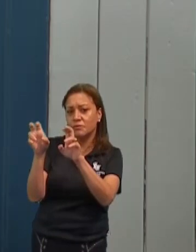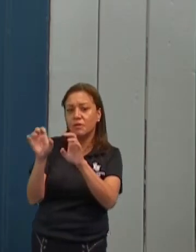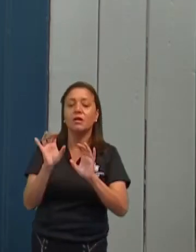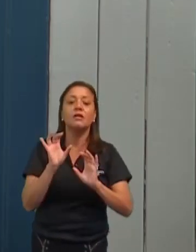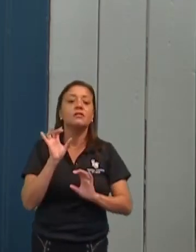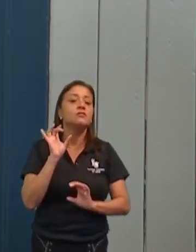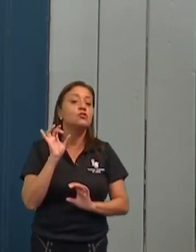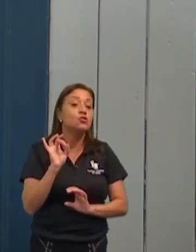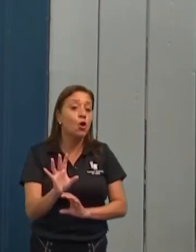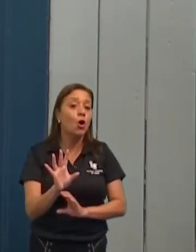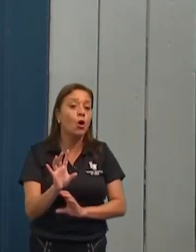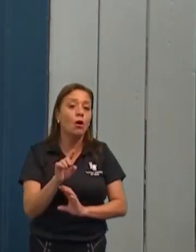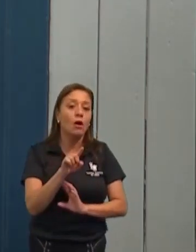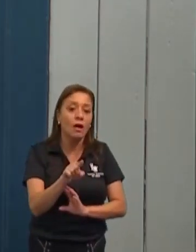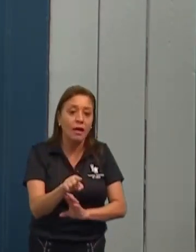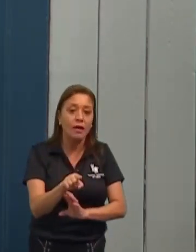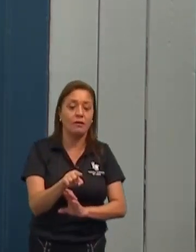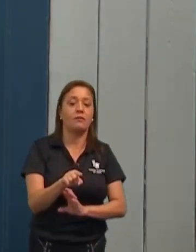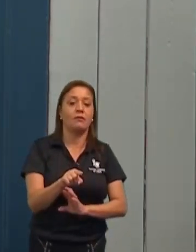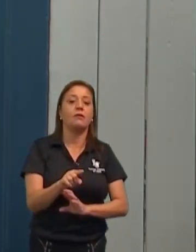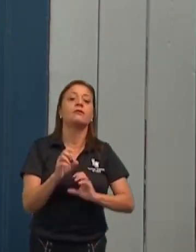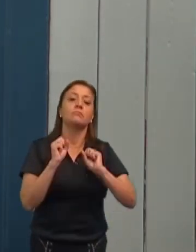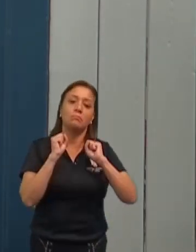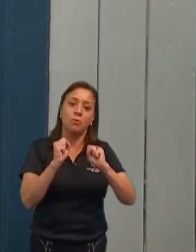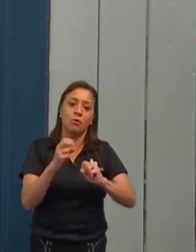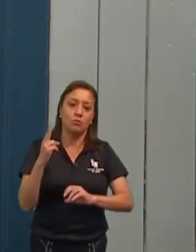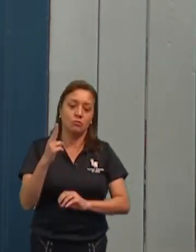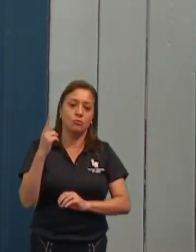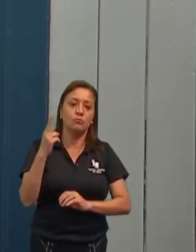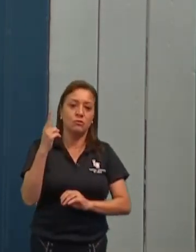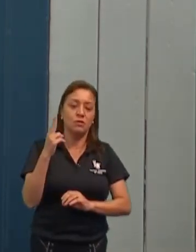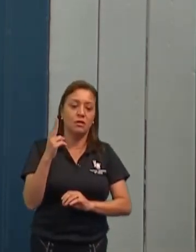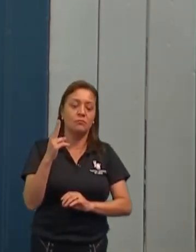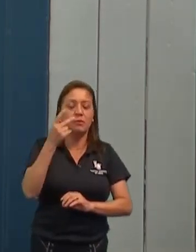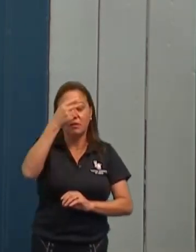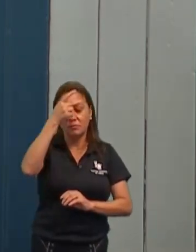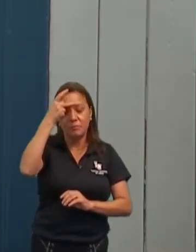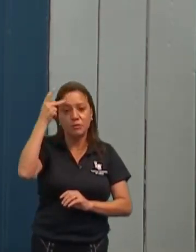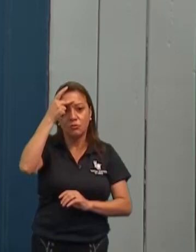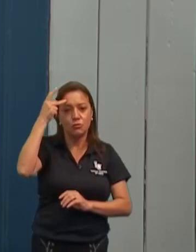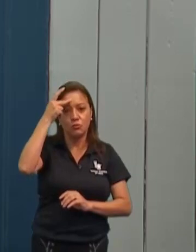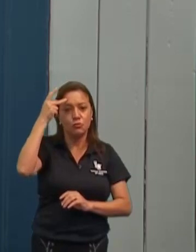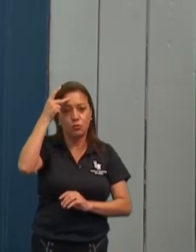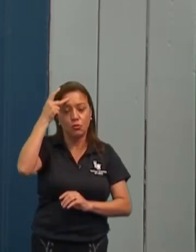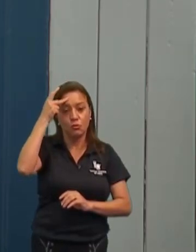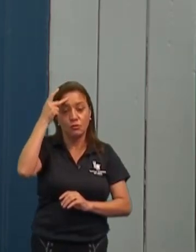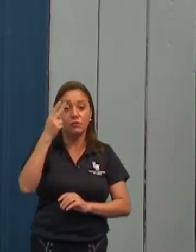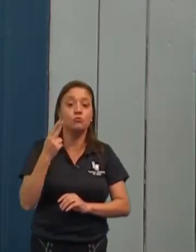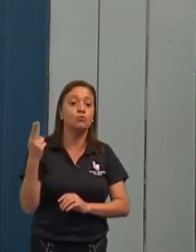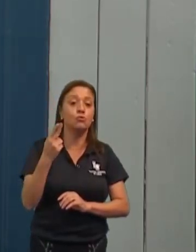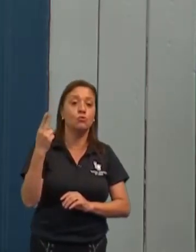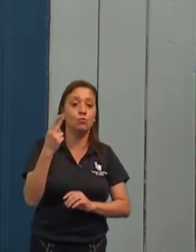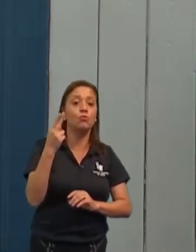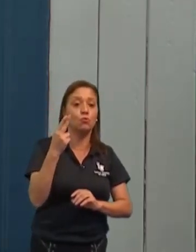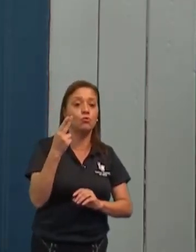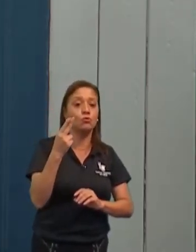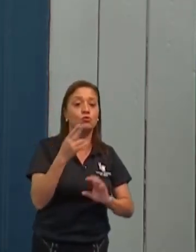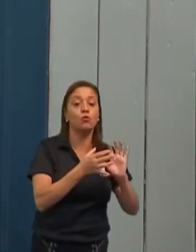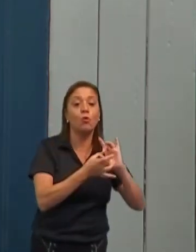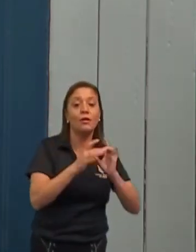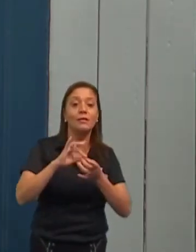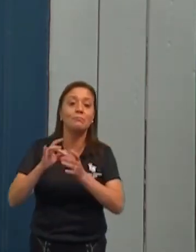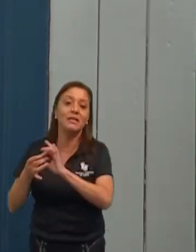aos atiradores de nível olímpico. No artigo 4º, que ela coloca o artigo